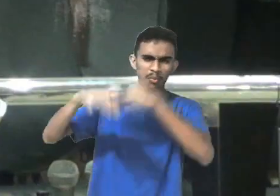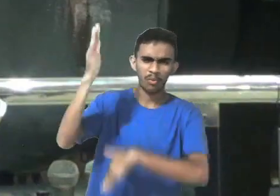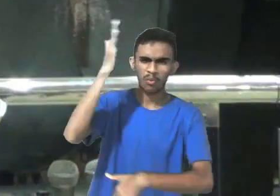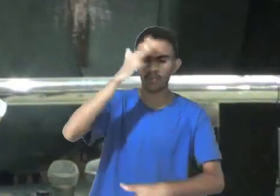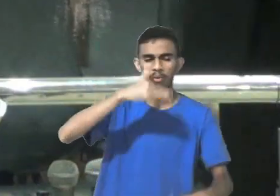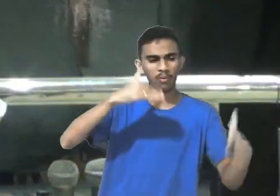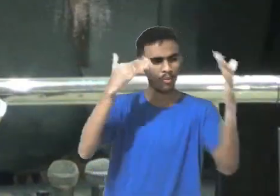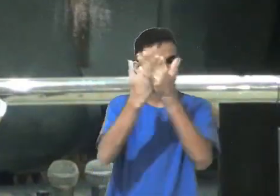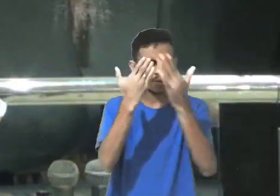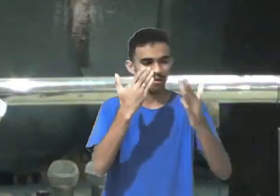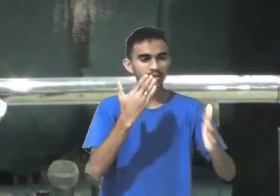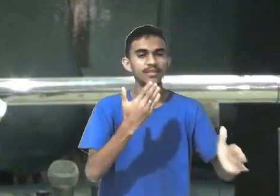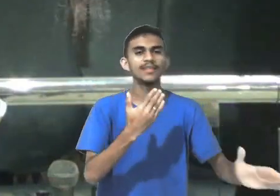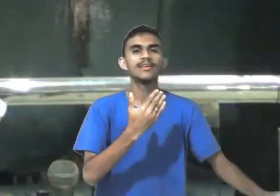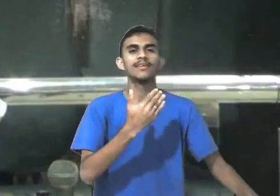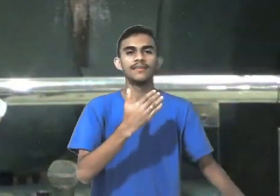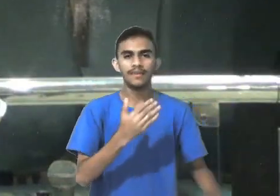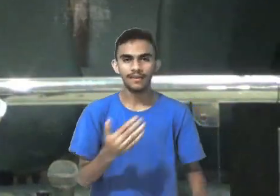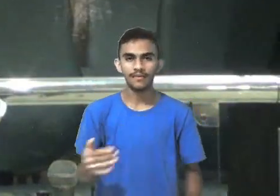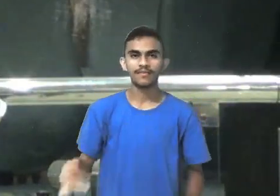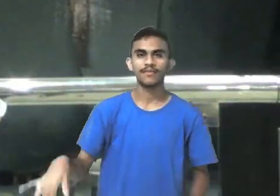todos teus males